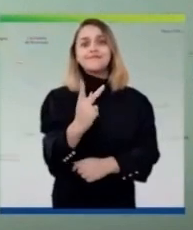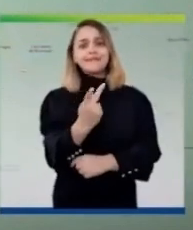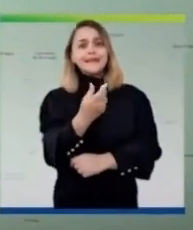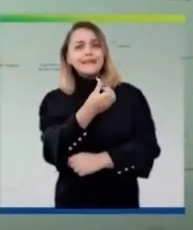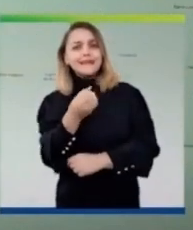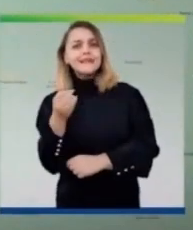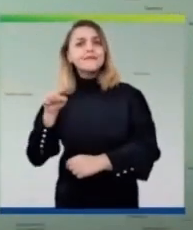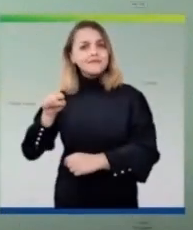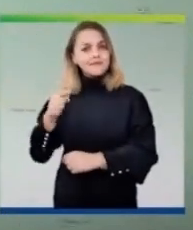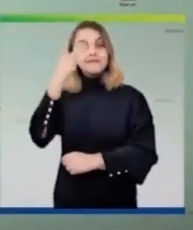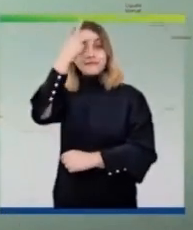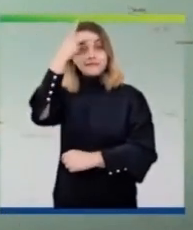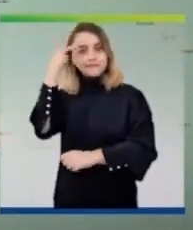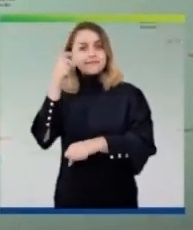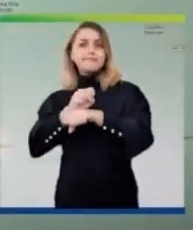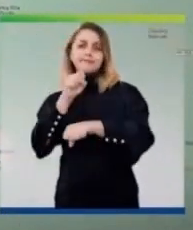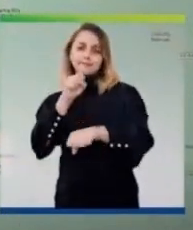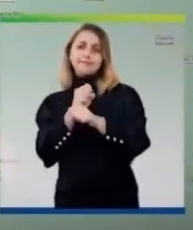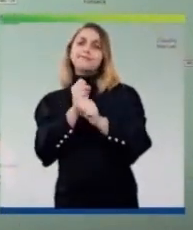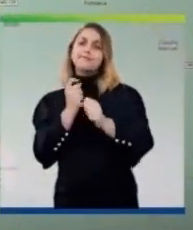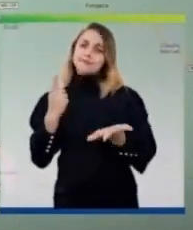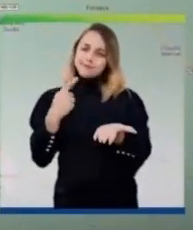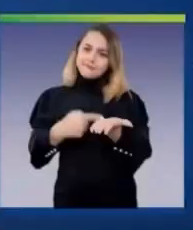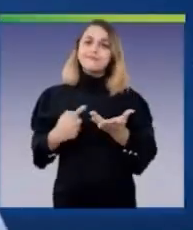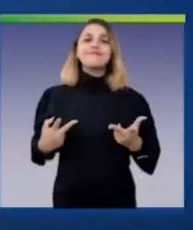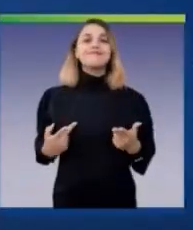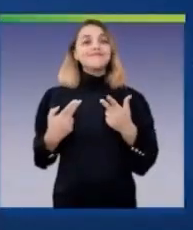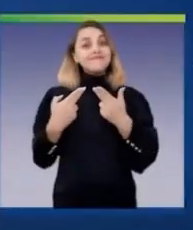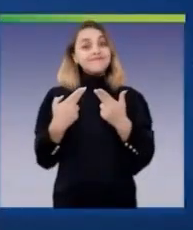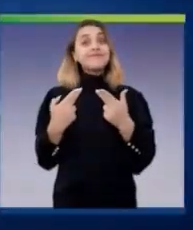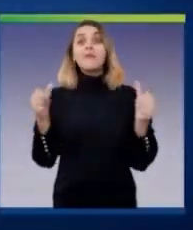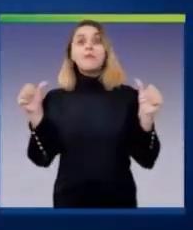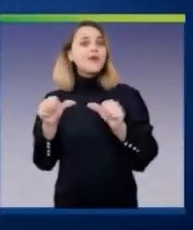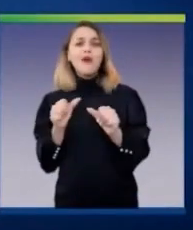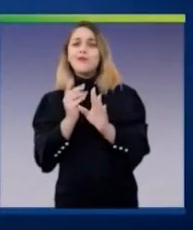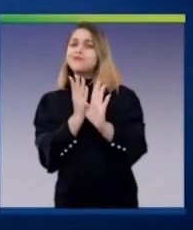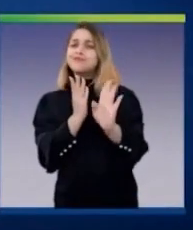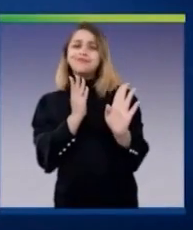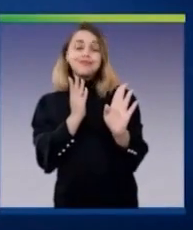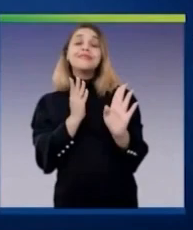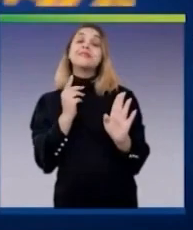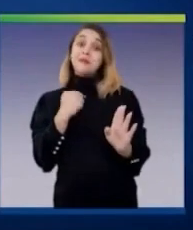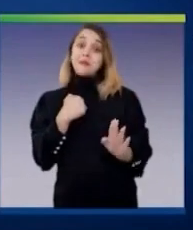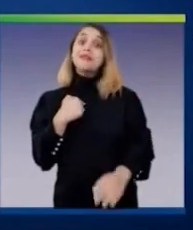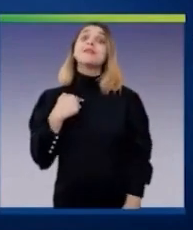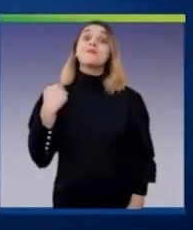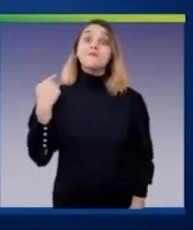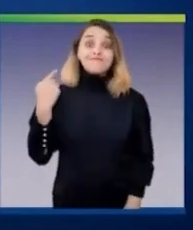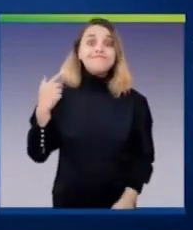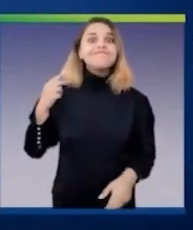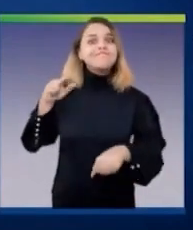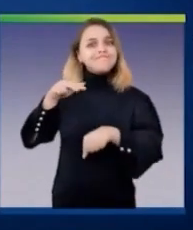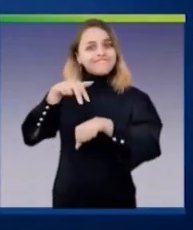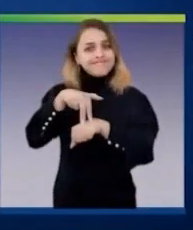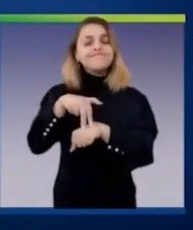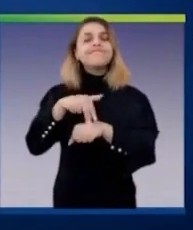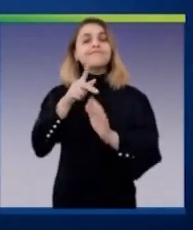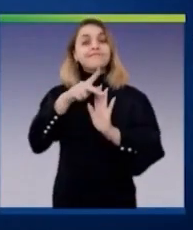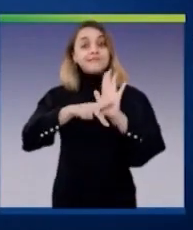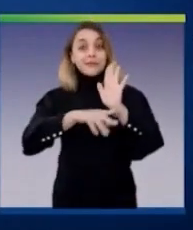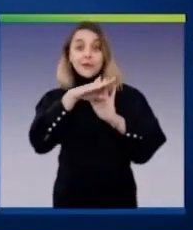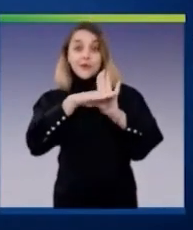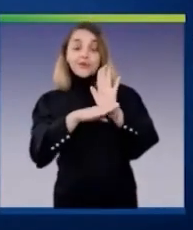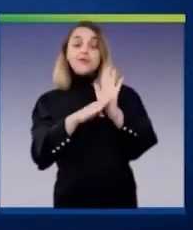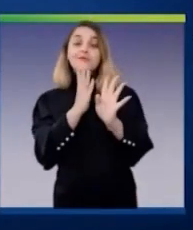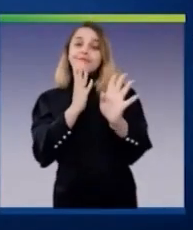esperando por uma cirurgia eletiva. Pior, essa fila não anda. Mas comigo vai andar. O projeto Zera Fila vai